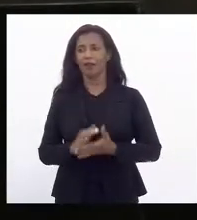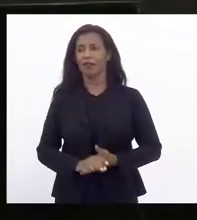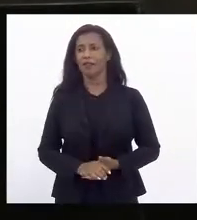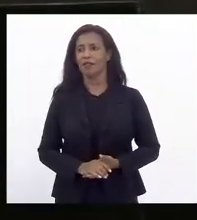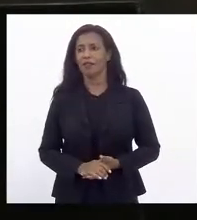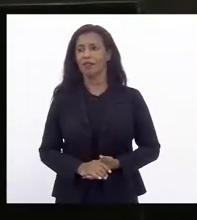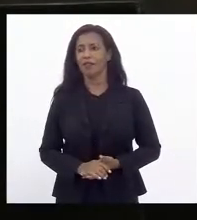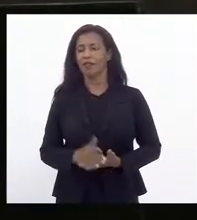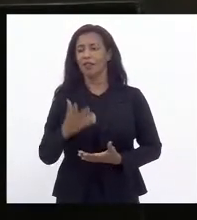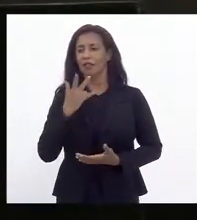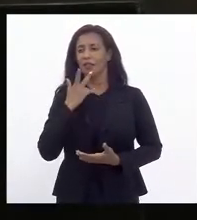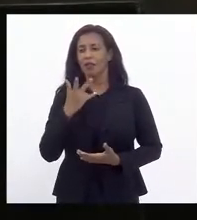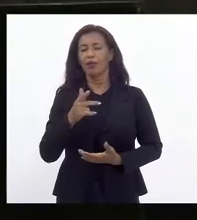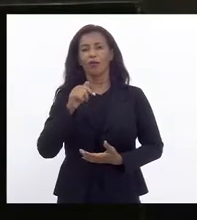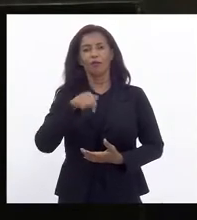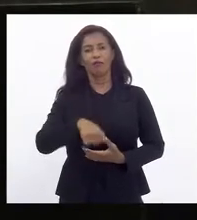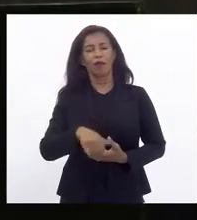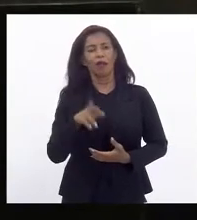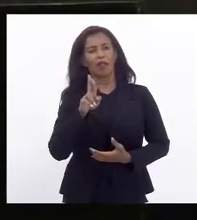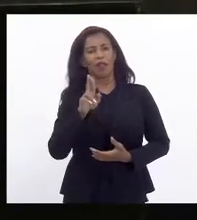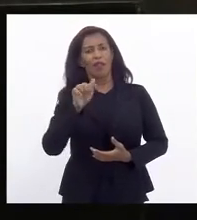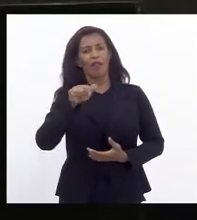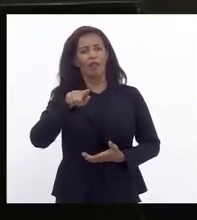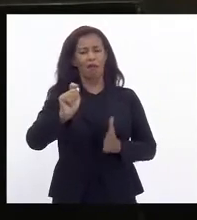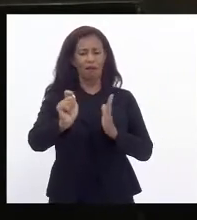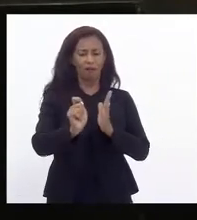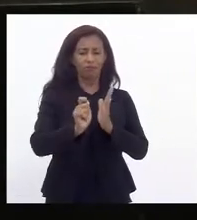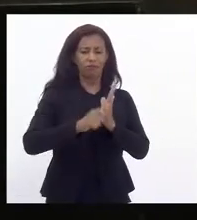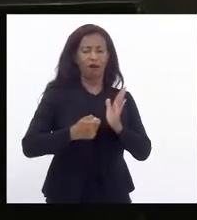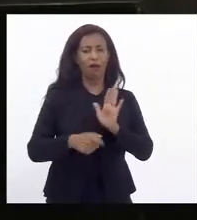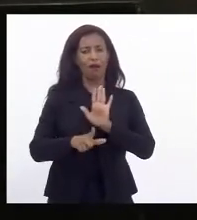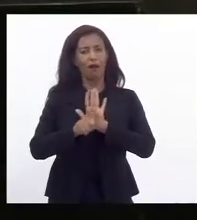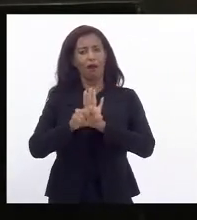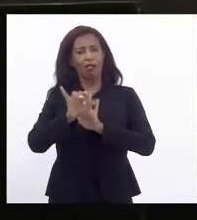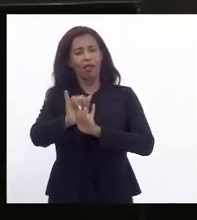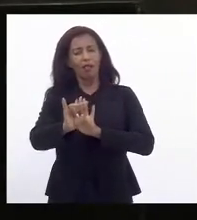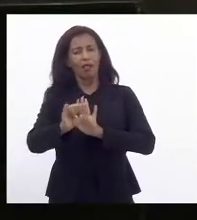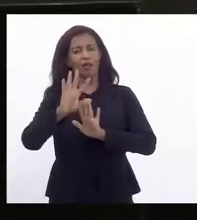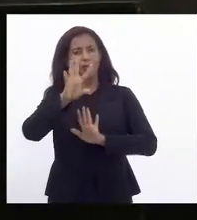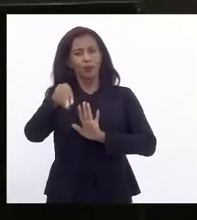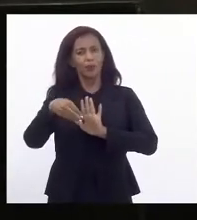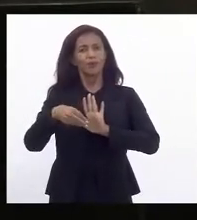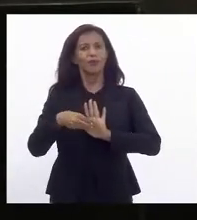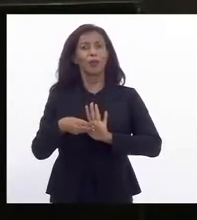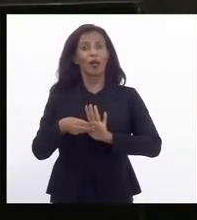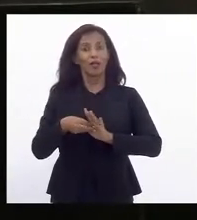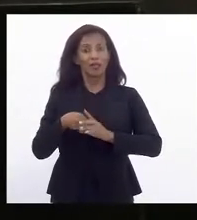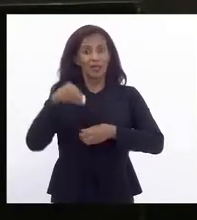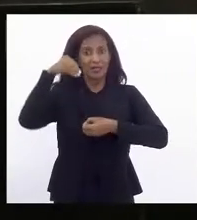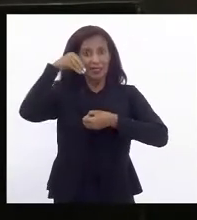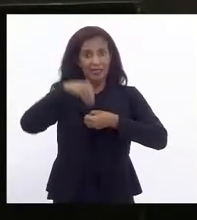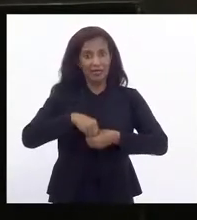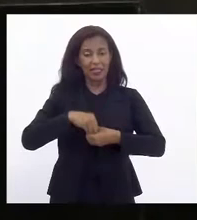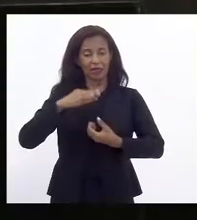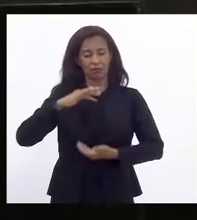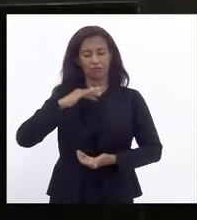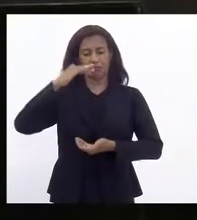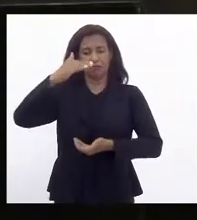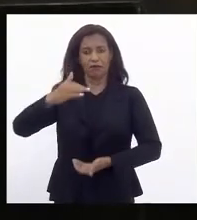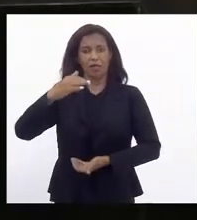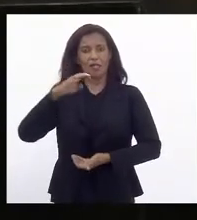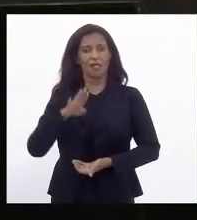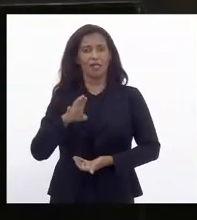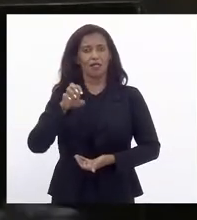cito aqui o deputado Renan, porque ele foi autor da lei que incluiu o absorvente higiênico na cesta